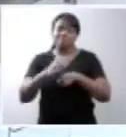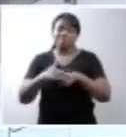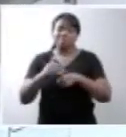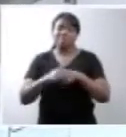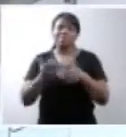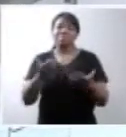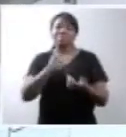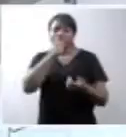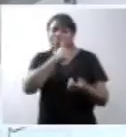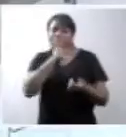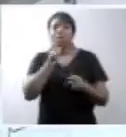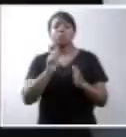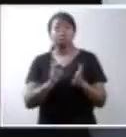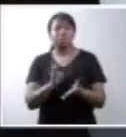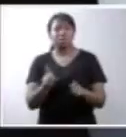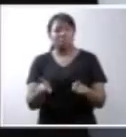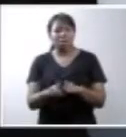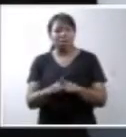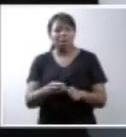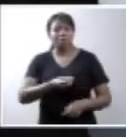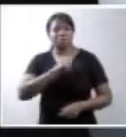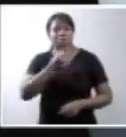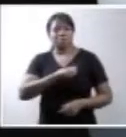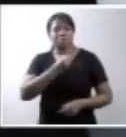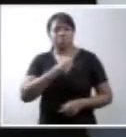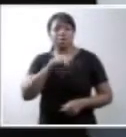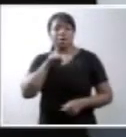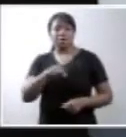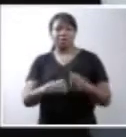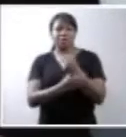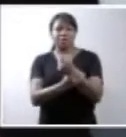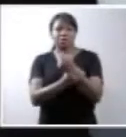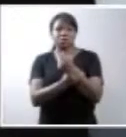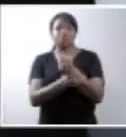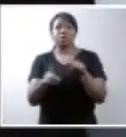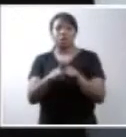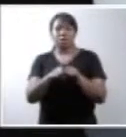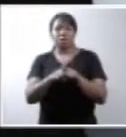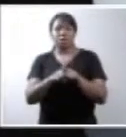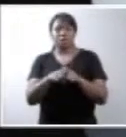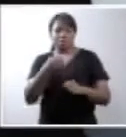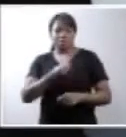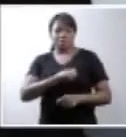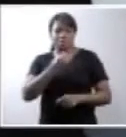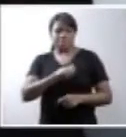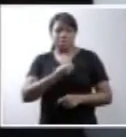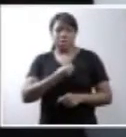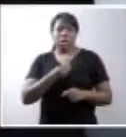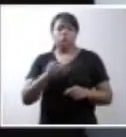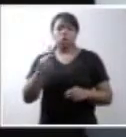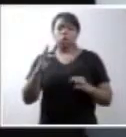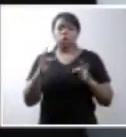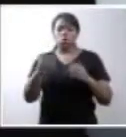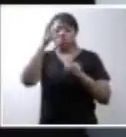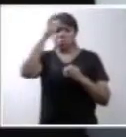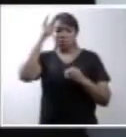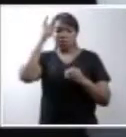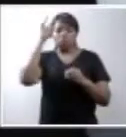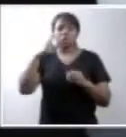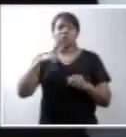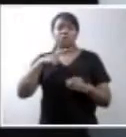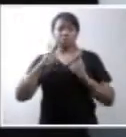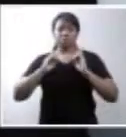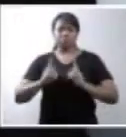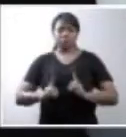caridosamente que vivam. Como se a garantia de direitos, de todos os direitos, a pessoas com deficiência, fosse